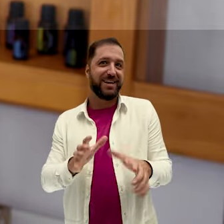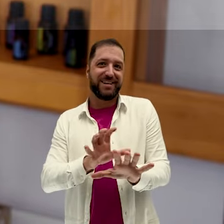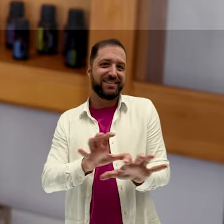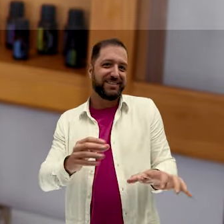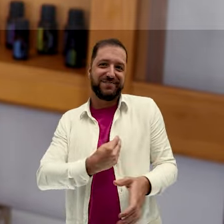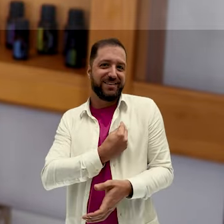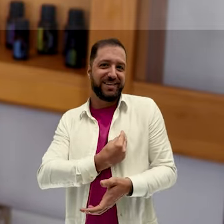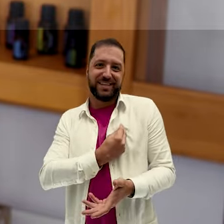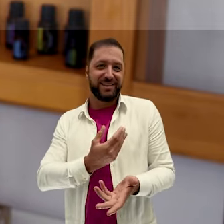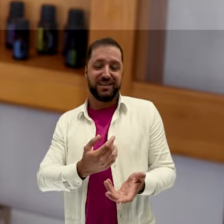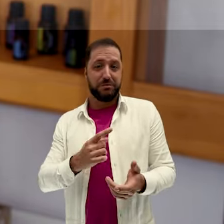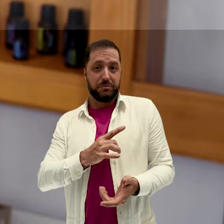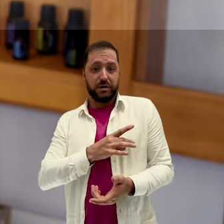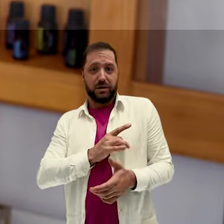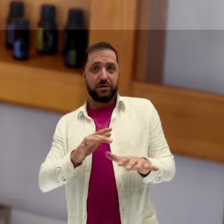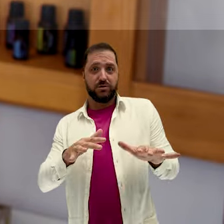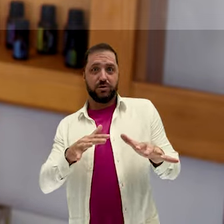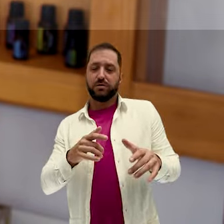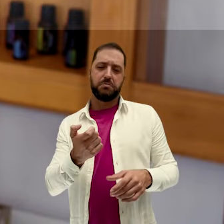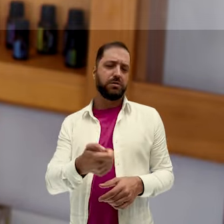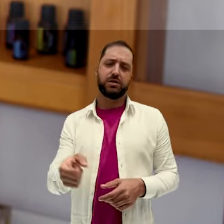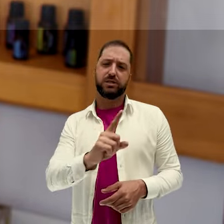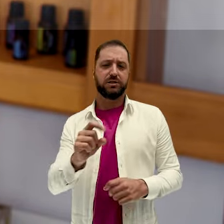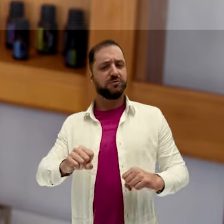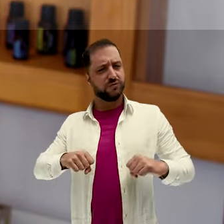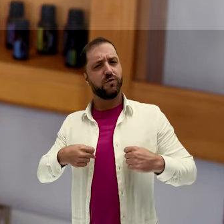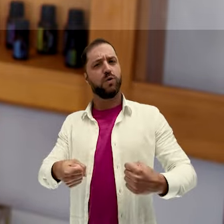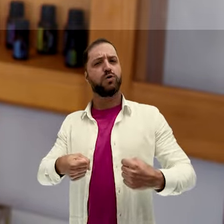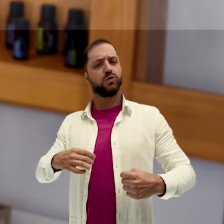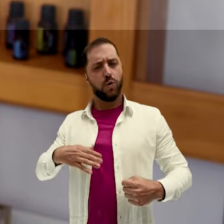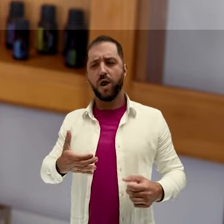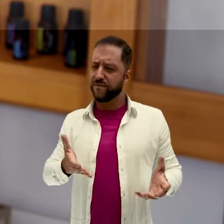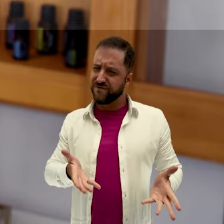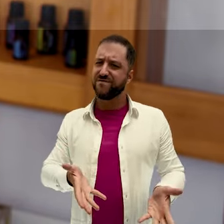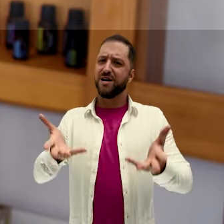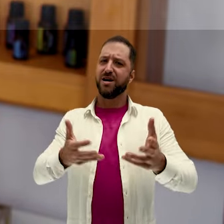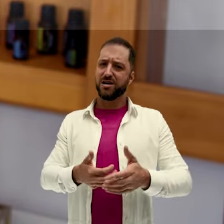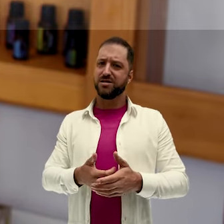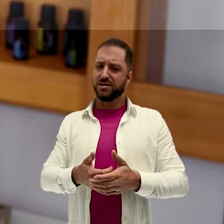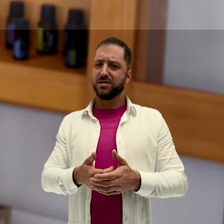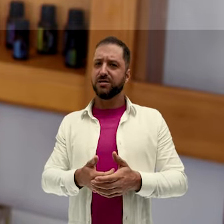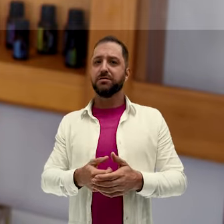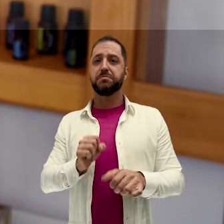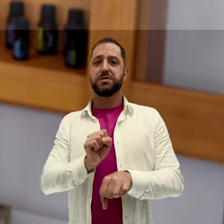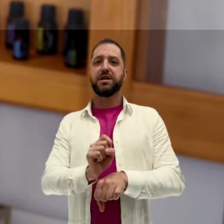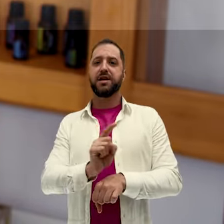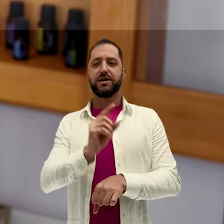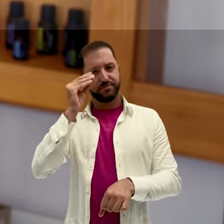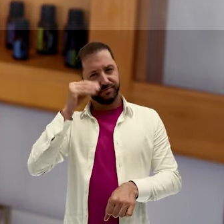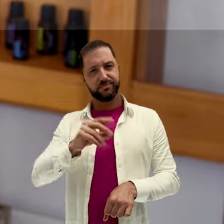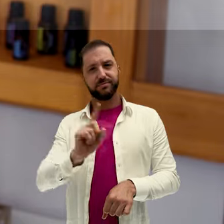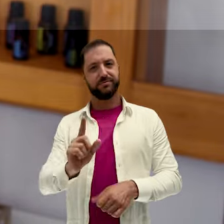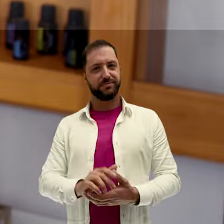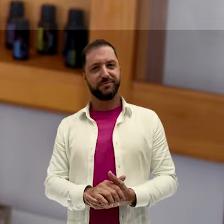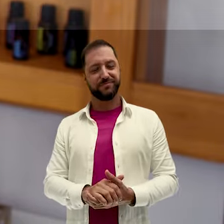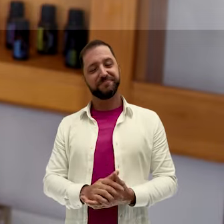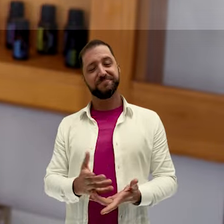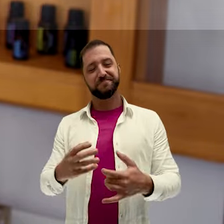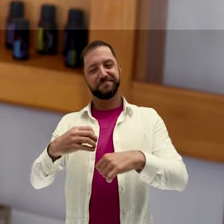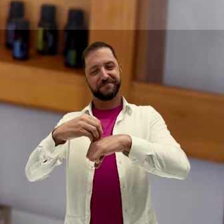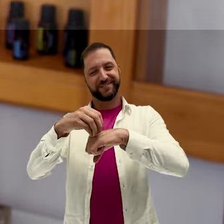certo pelo duvidoso e não ter medo de arriscar. Arrisque e vá em busca do que é seu de